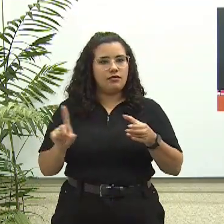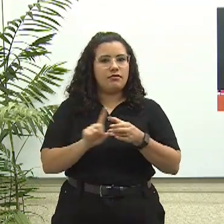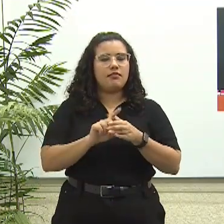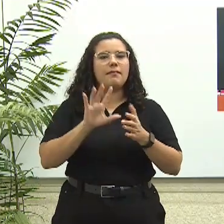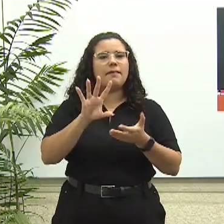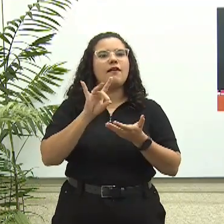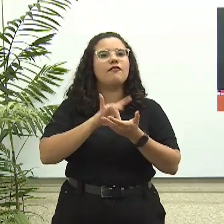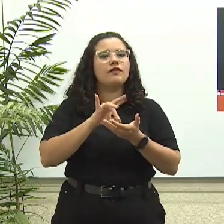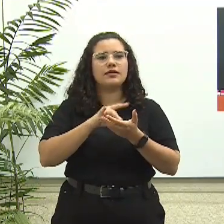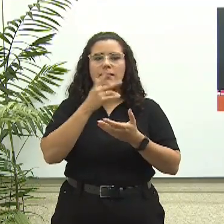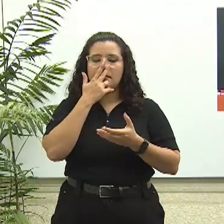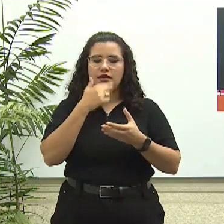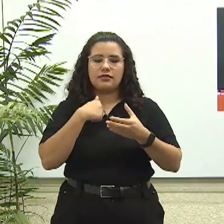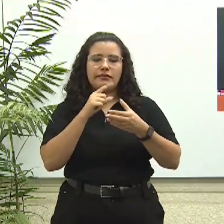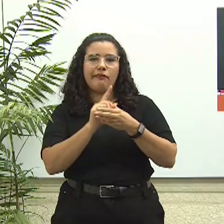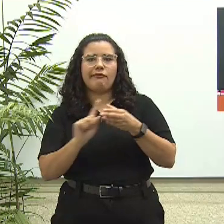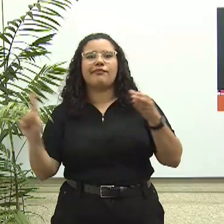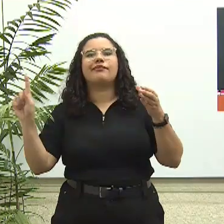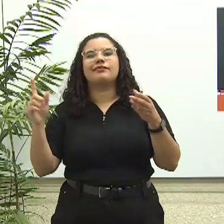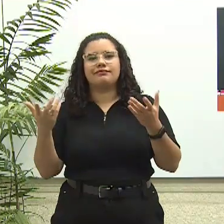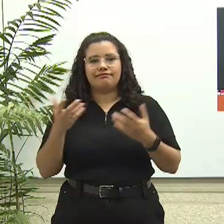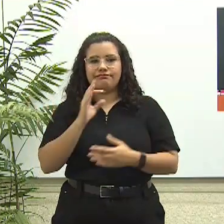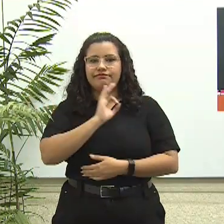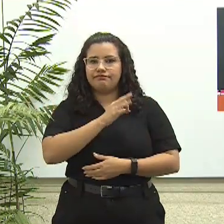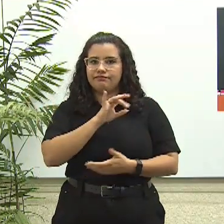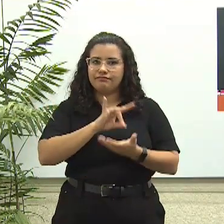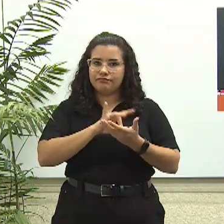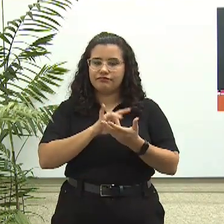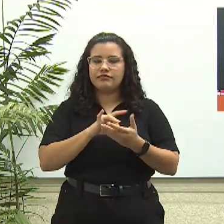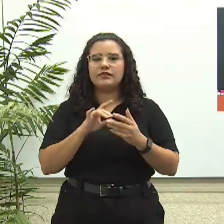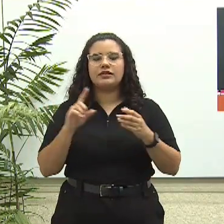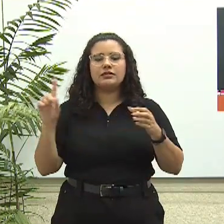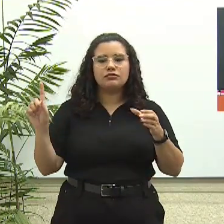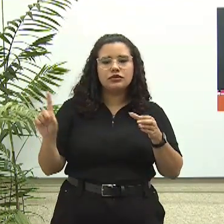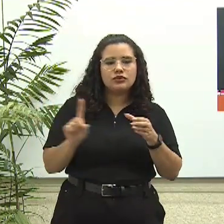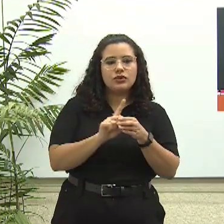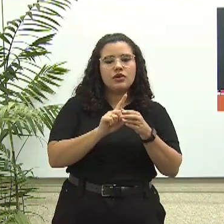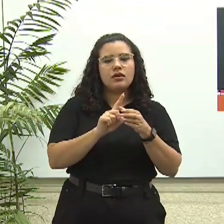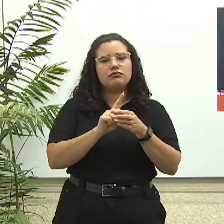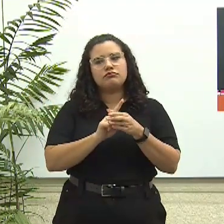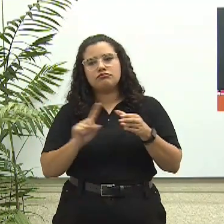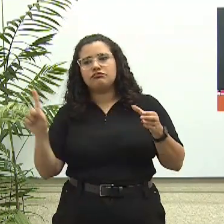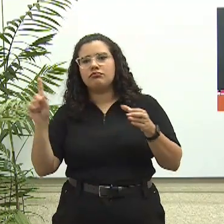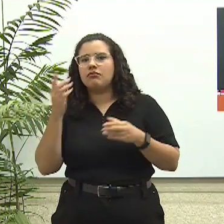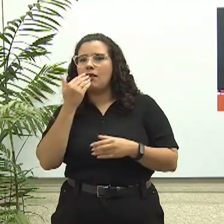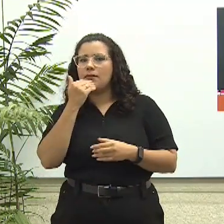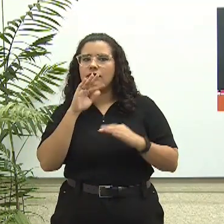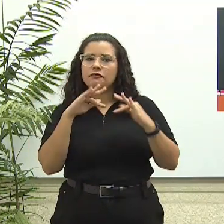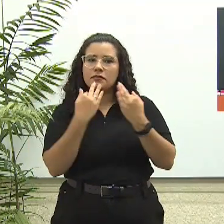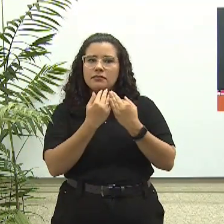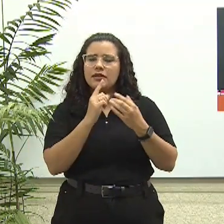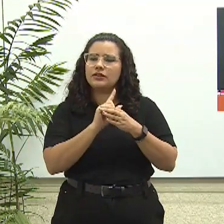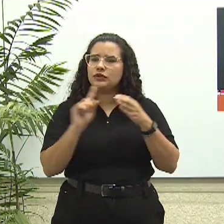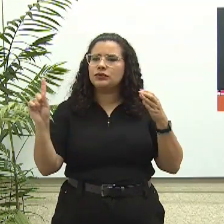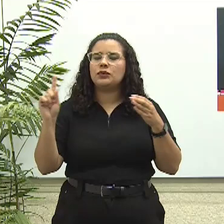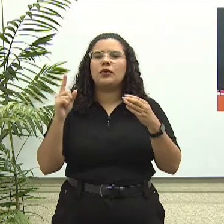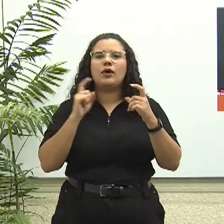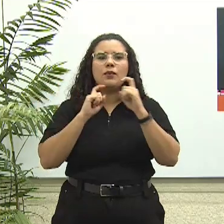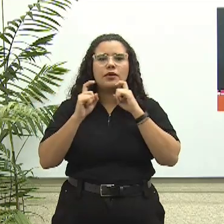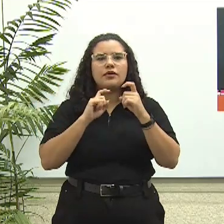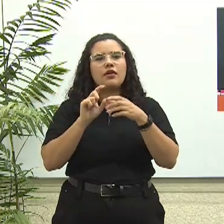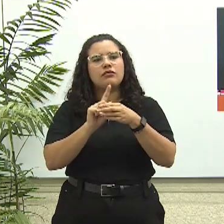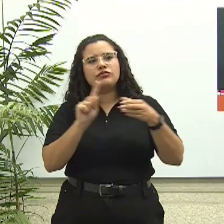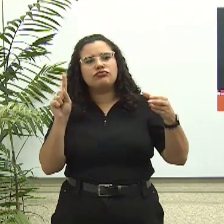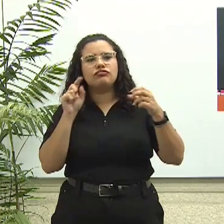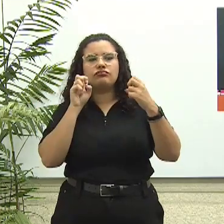verdade Estamos nos excluindo exatamente a gente se exclui do almoço em família a gente se exclui da reunião a gente se exclui do Olho no olho a gente se